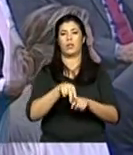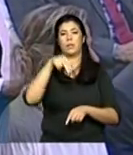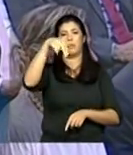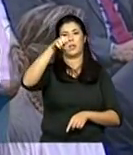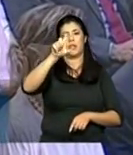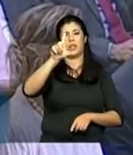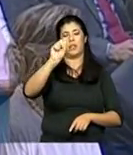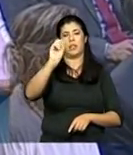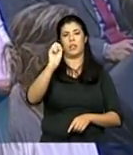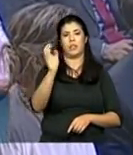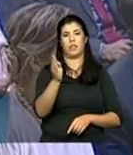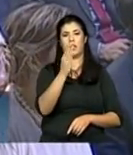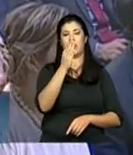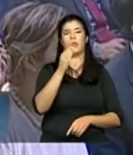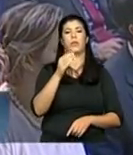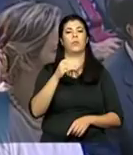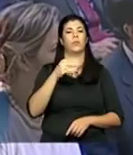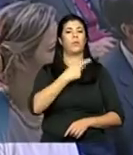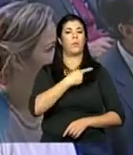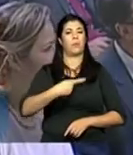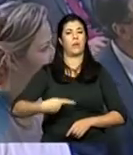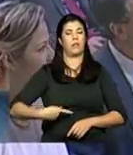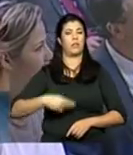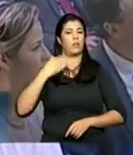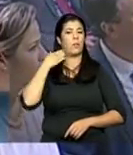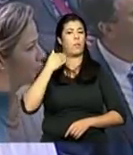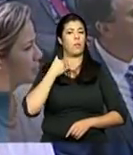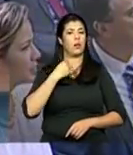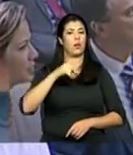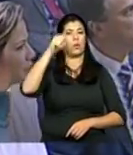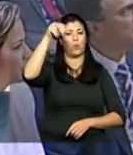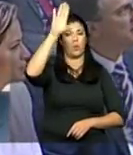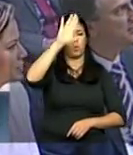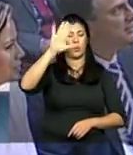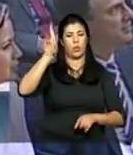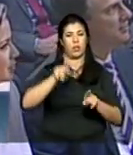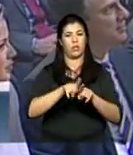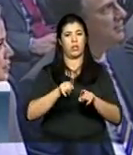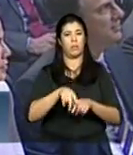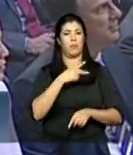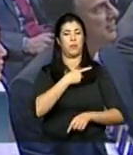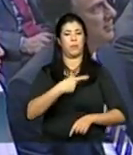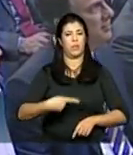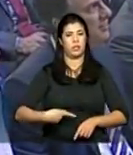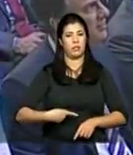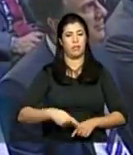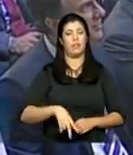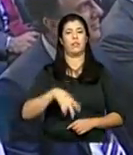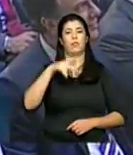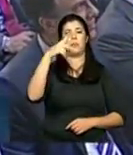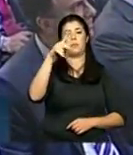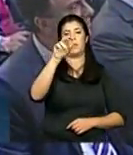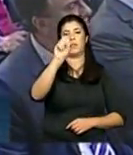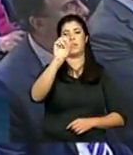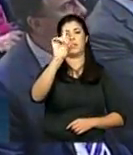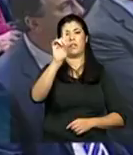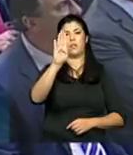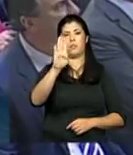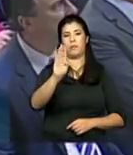Souza, presidente do Banco do Nordeste, presidente do PCdoB, Renato